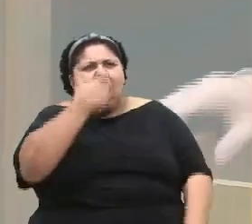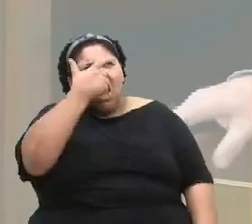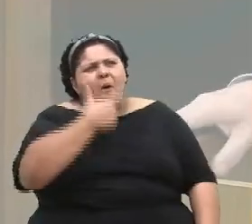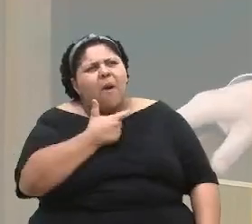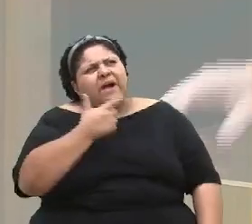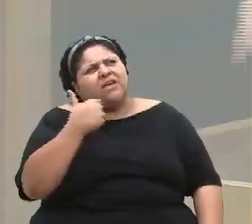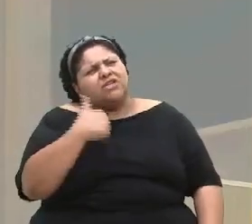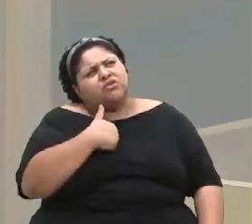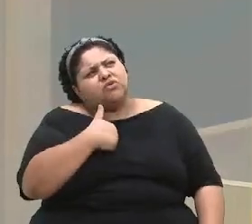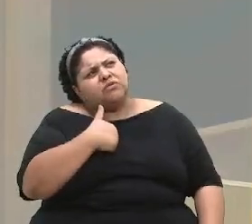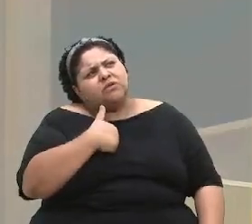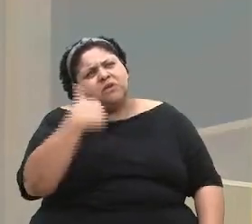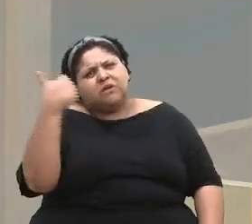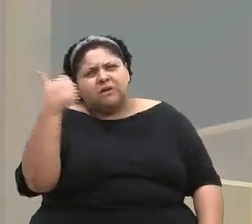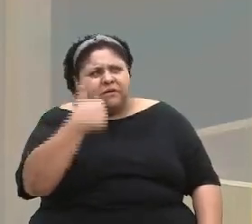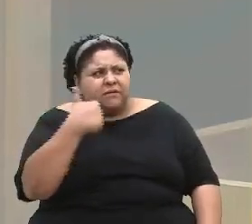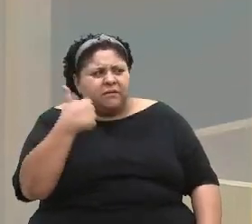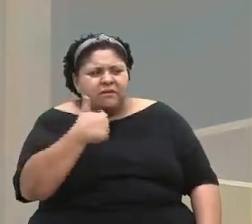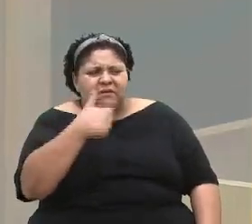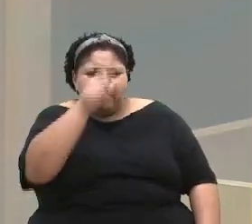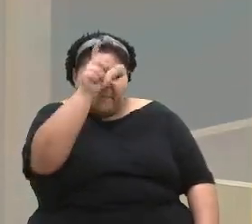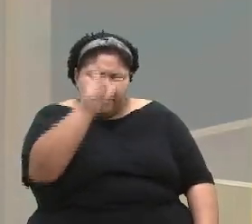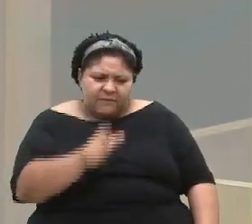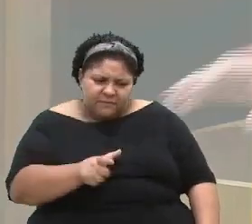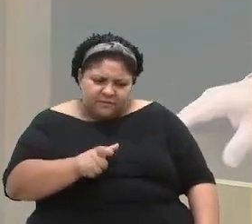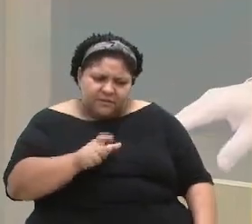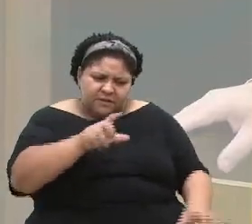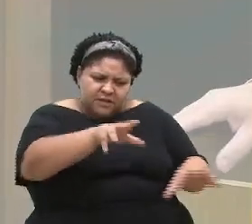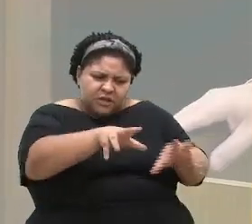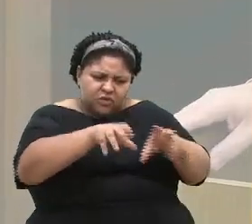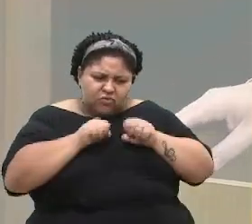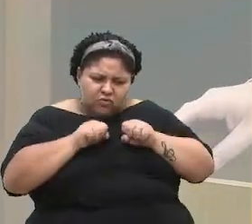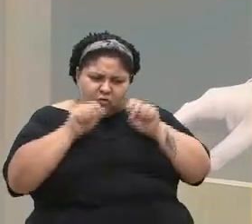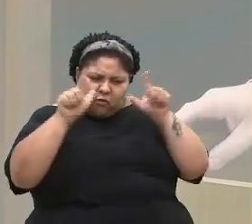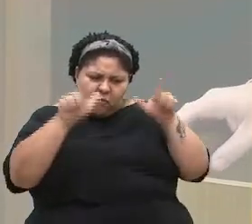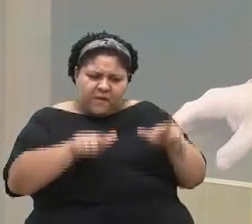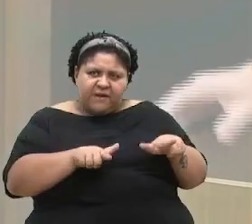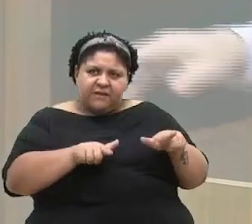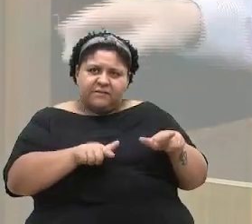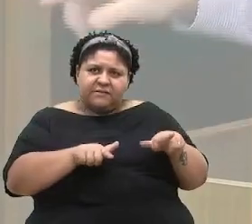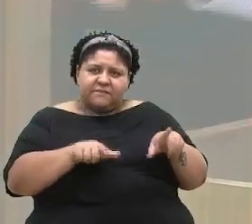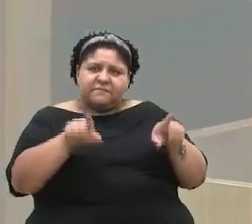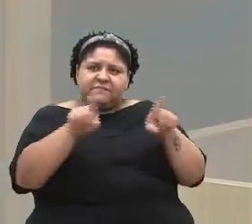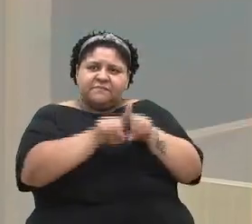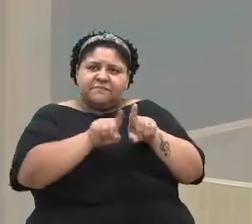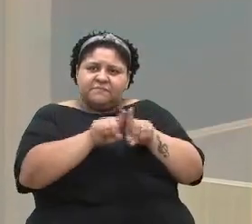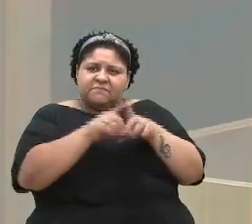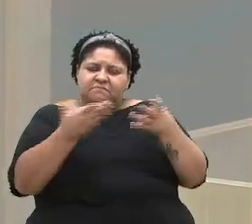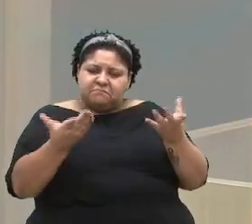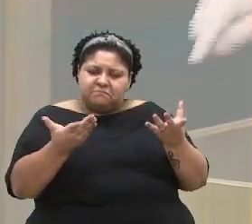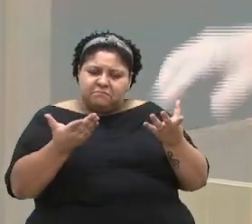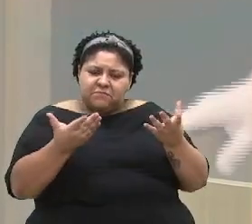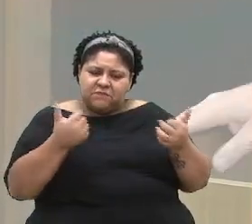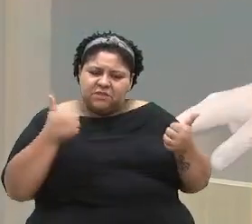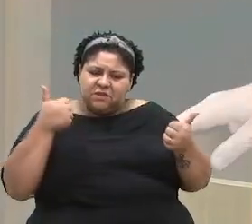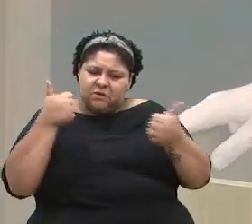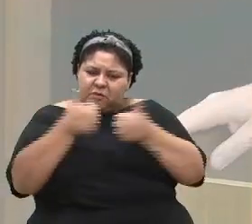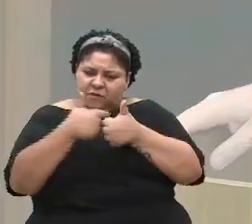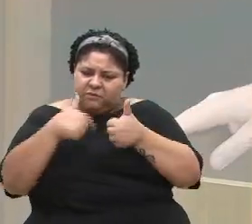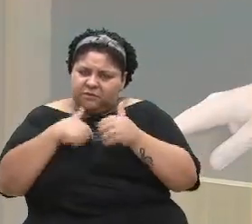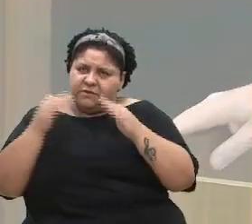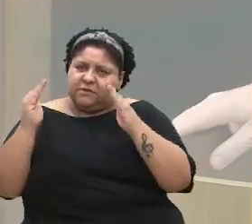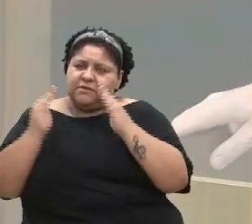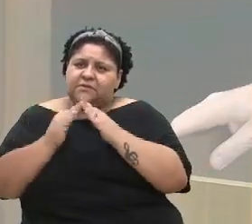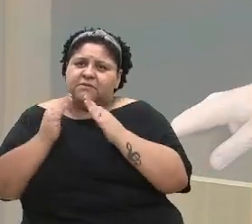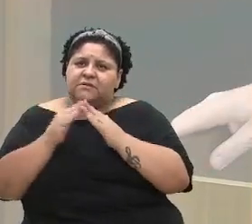fui o primeiro, vamos dizer assim, pessoa física que adotou uma área também, que é próximo ali da minha casa, da minha